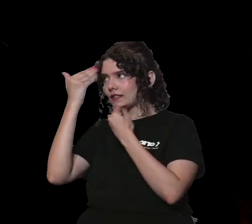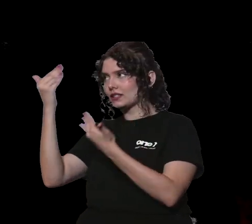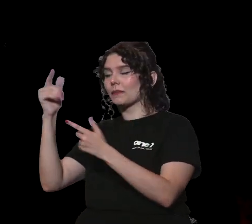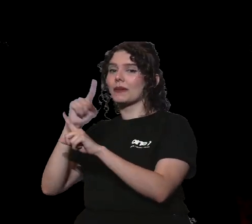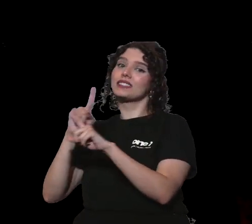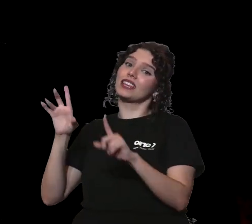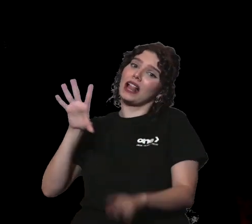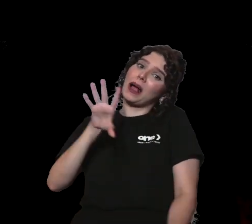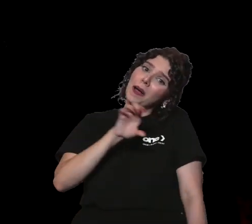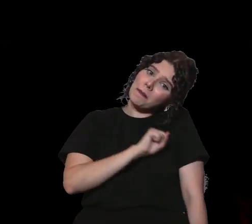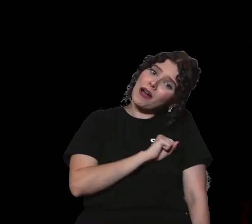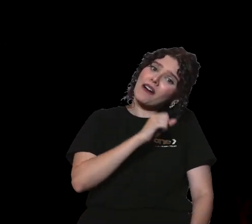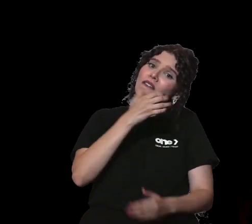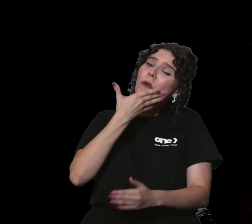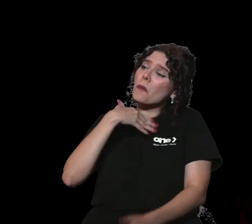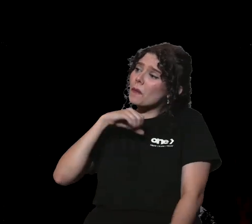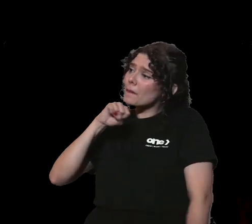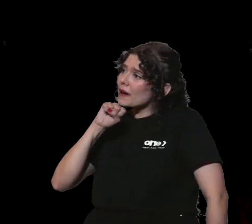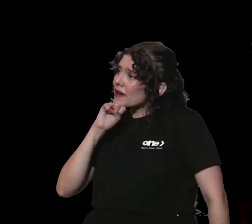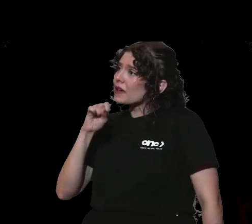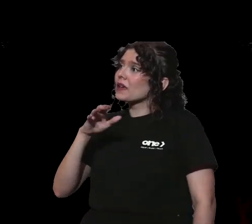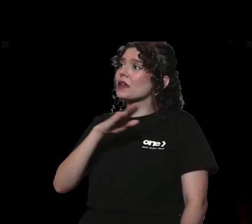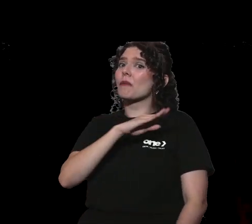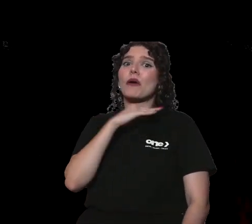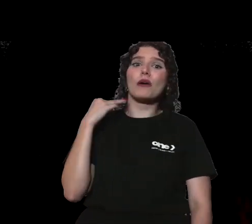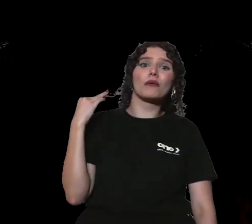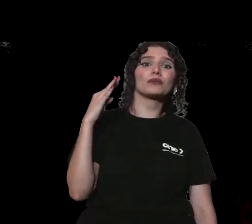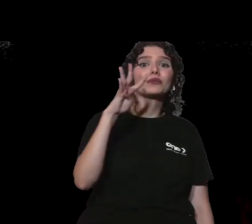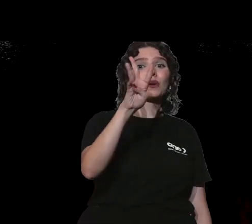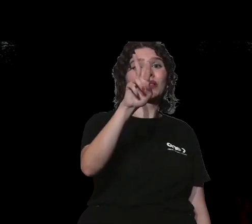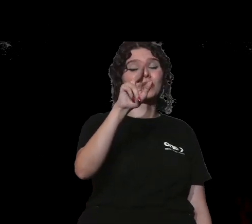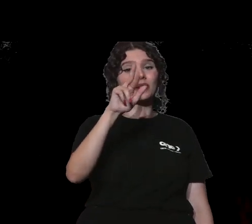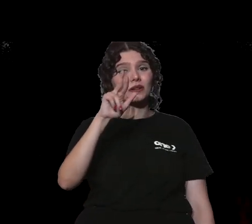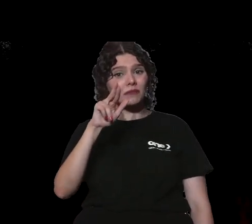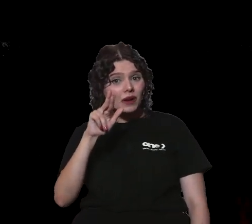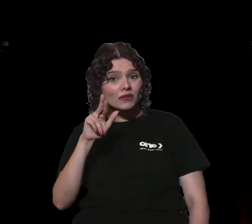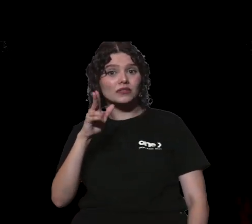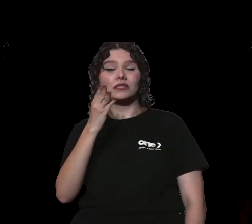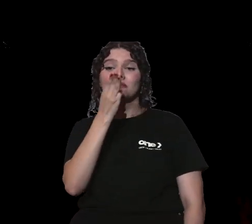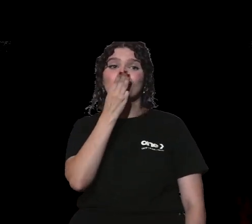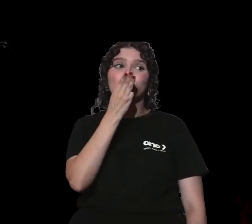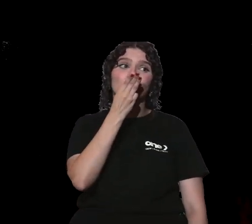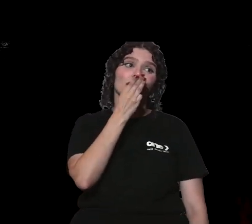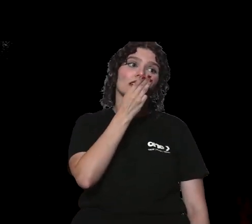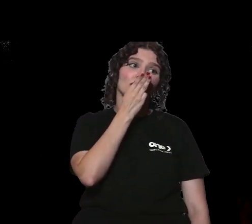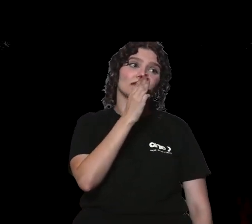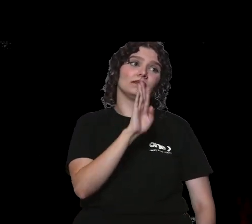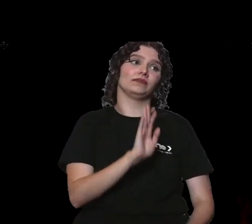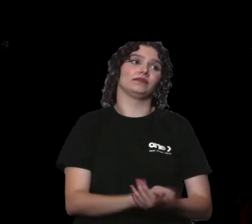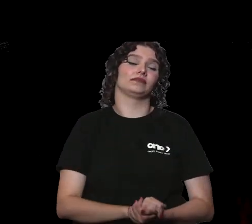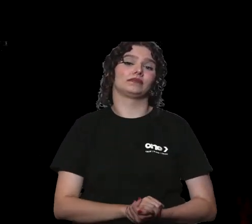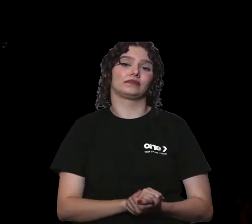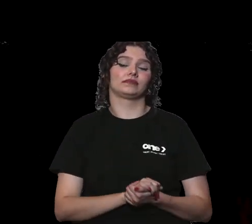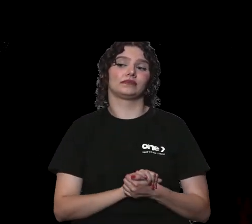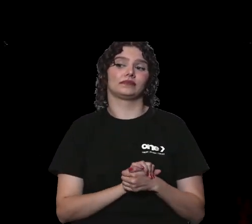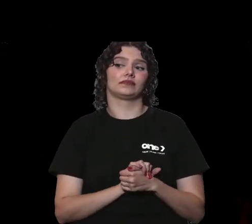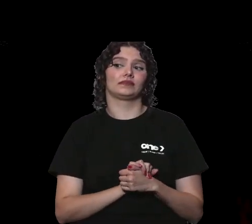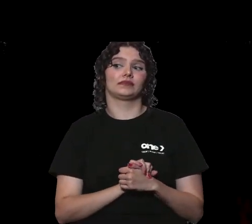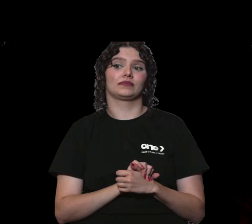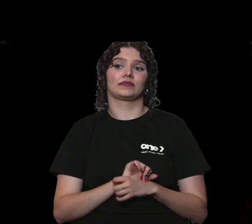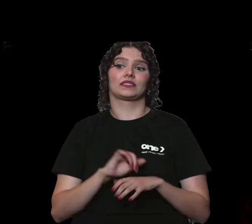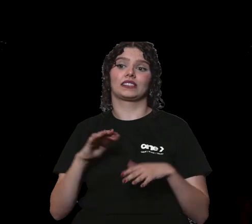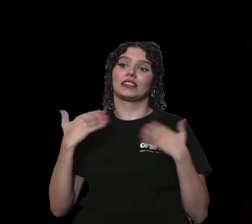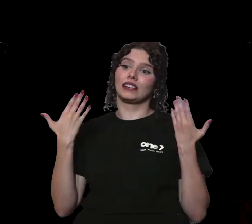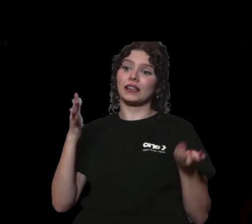os irmãos morreram, e morreu os 4 no mesmo dia. O pai e os 3 filhos. Ou